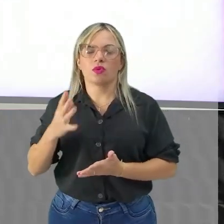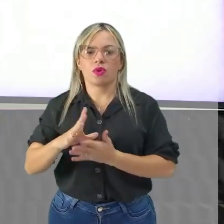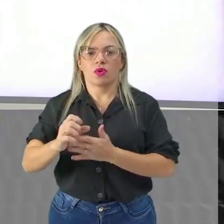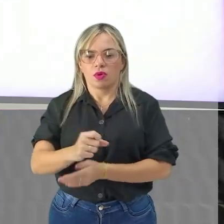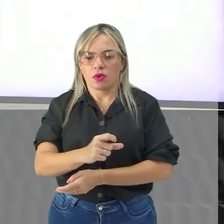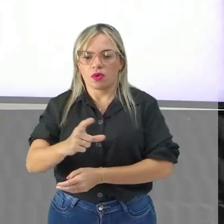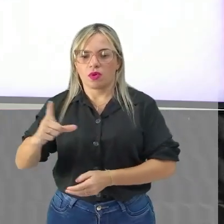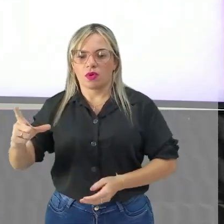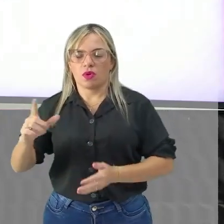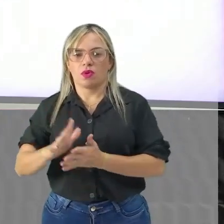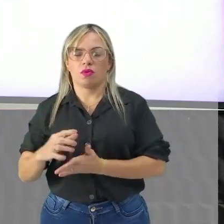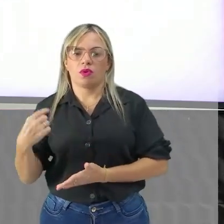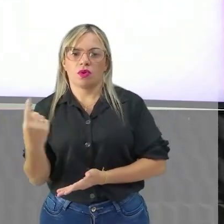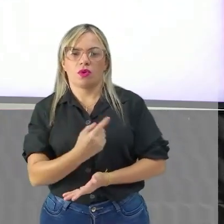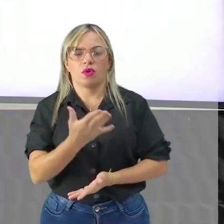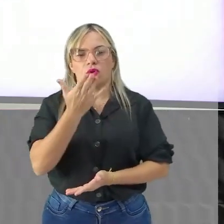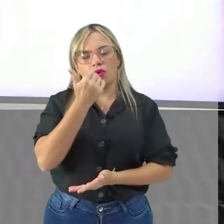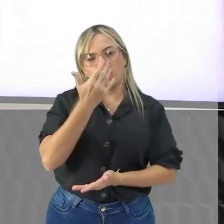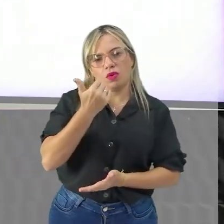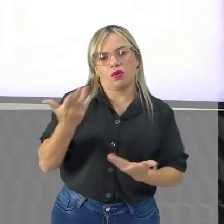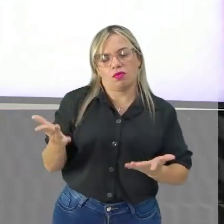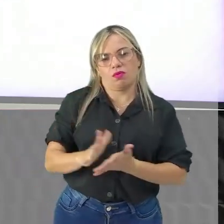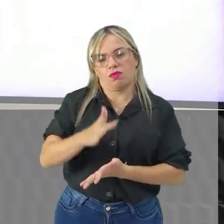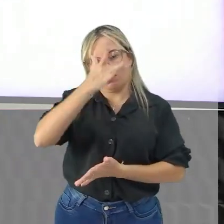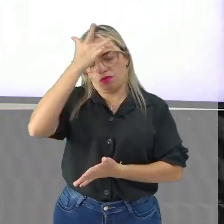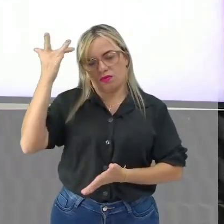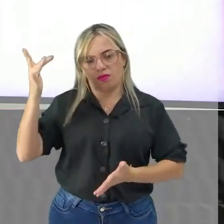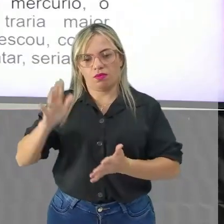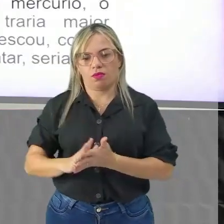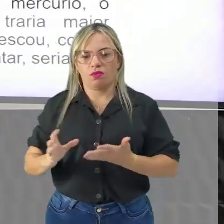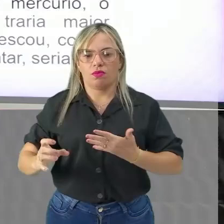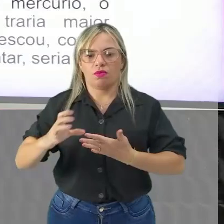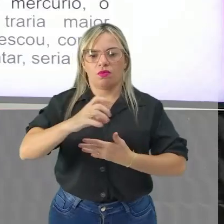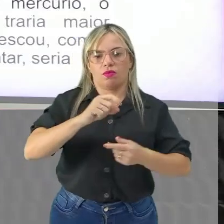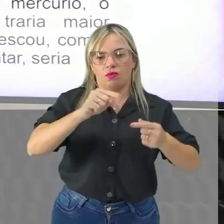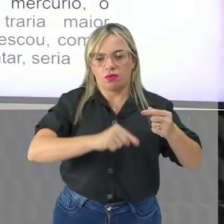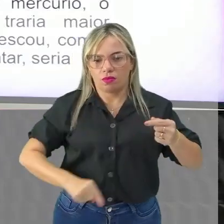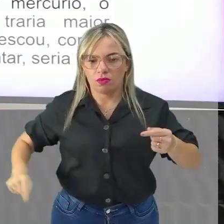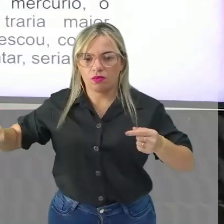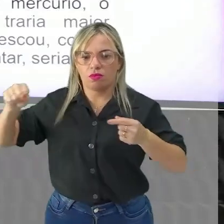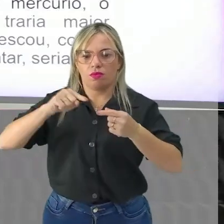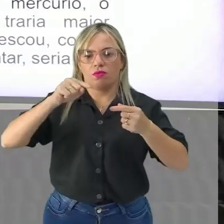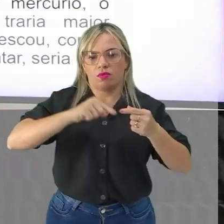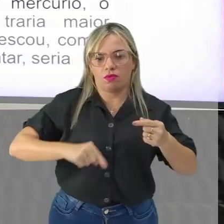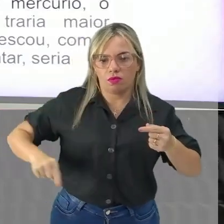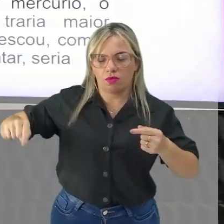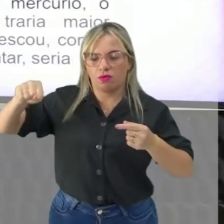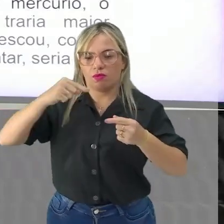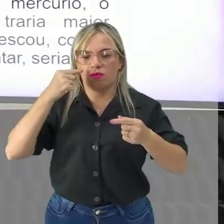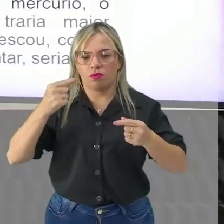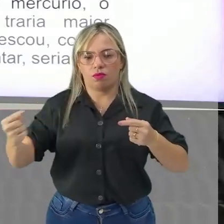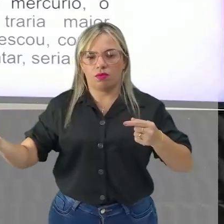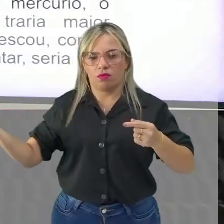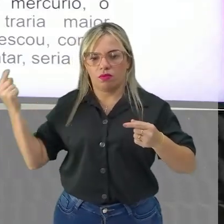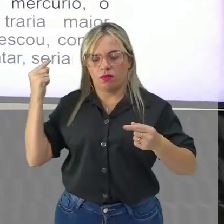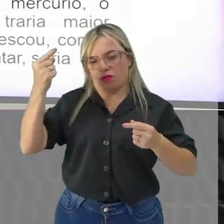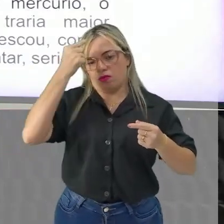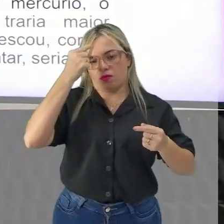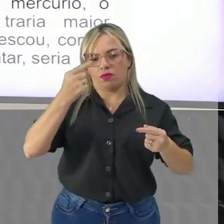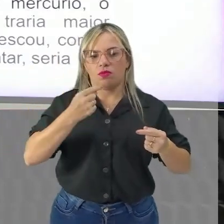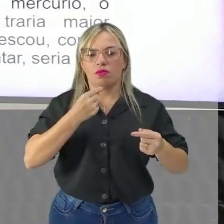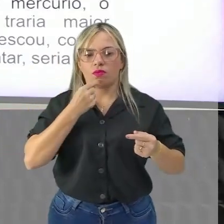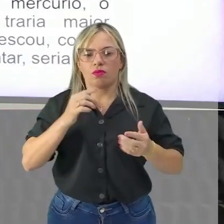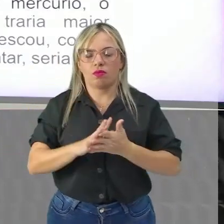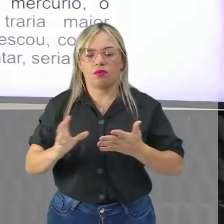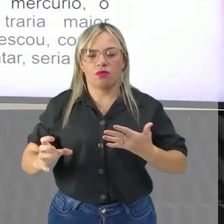repente, vai ser consumido por nós, né? Então, imagina, né? É um rastro aí de contaminação. Então, o esquema, ele traz uma cadeia